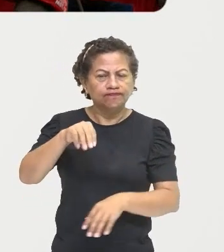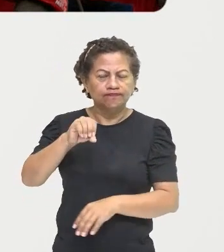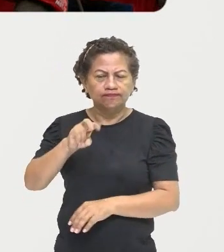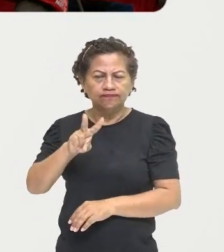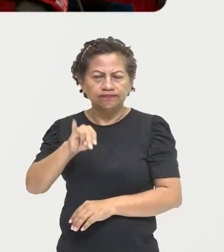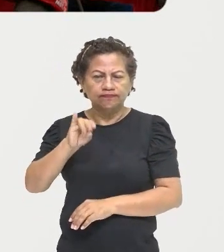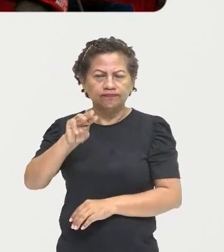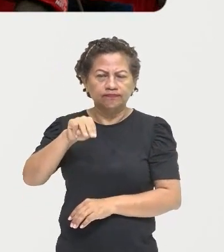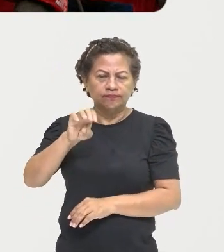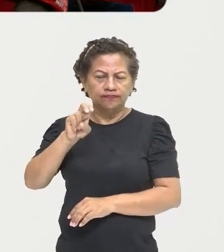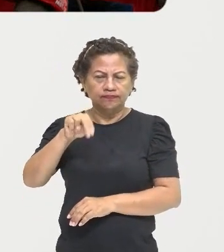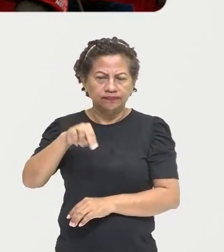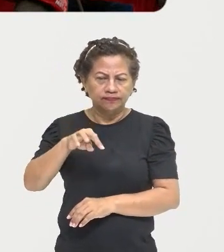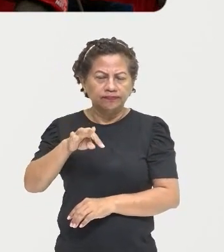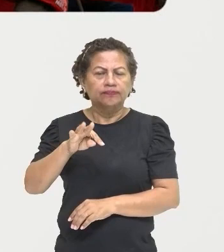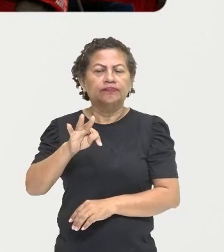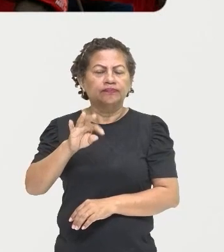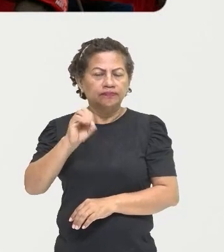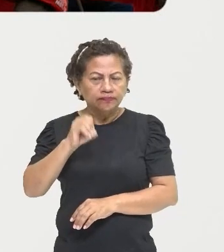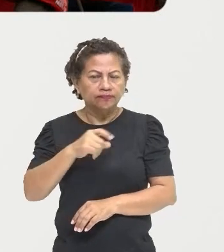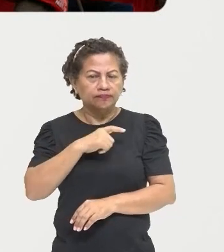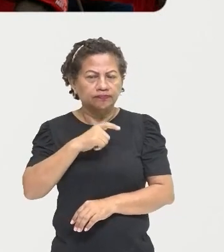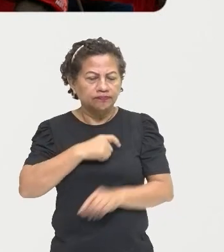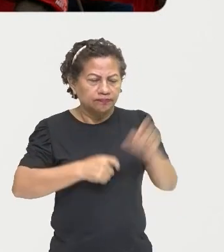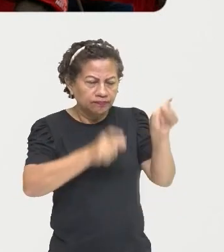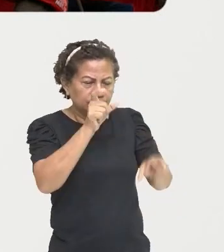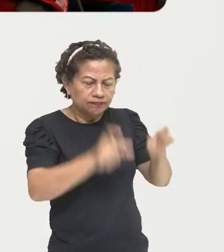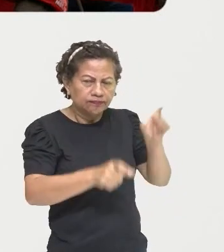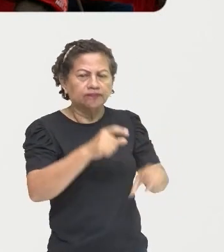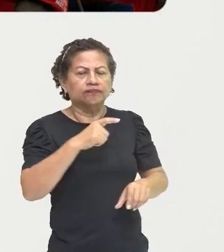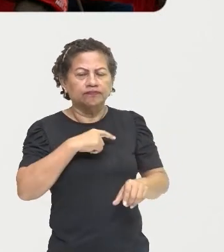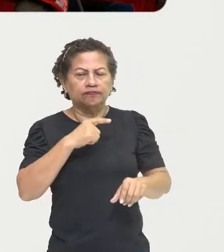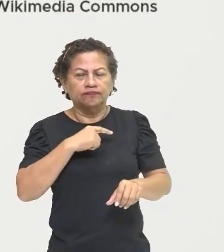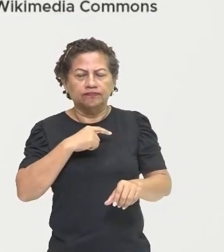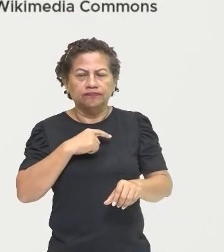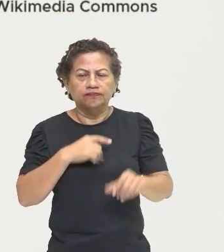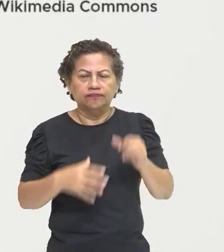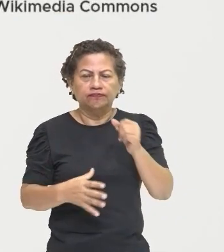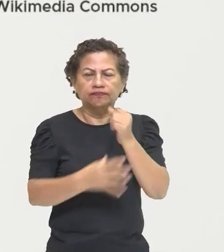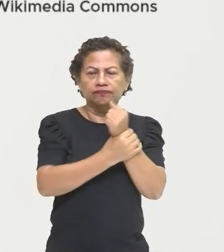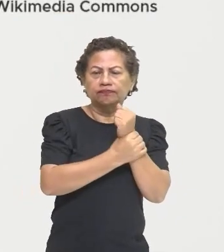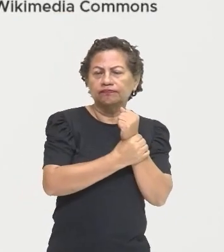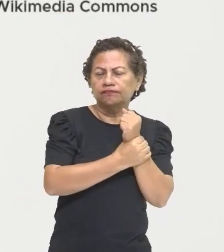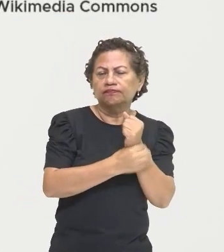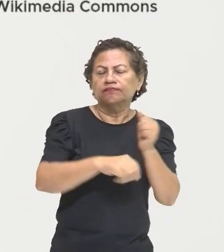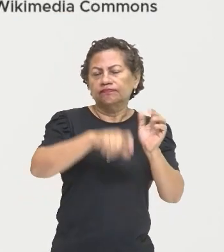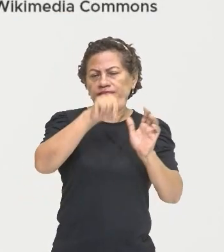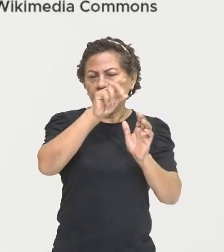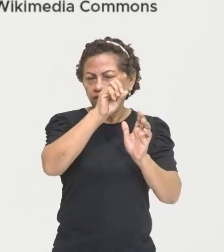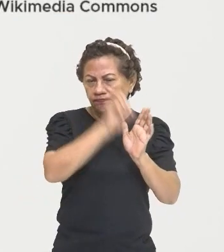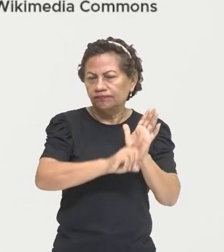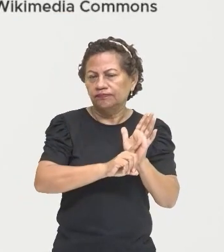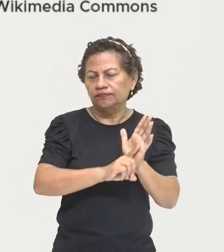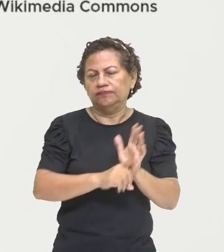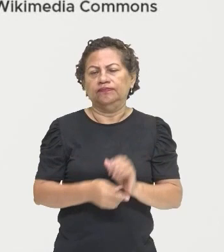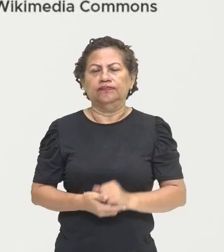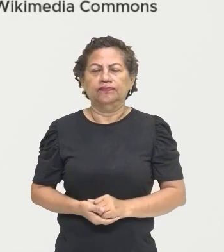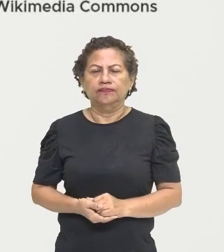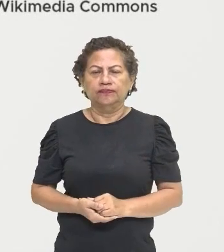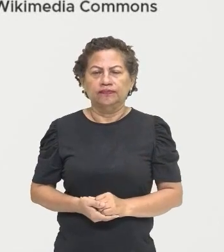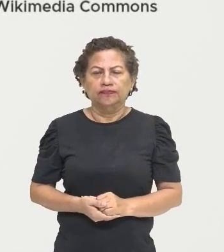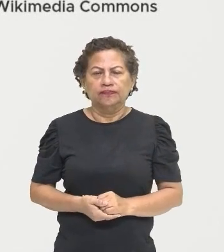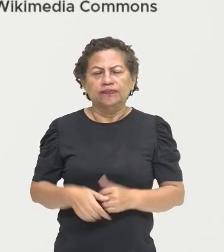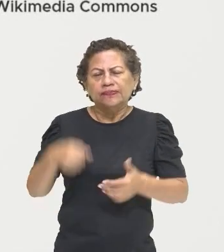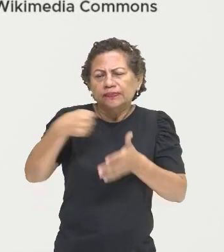trabalhador, do homem do campo, em busca de direitos principalmente. Olha só, A gente tem as ligas camponesas,